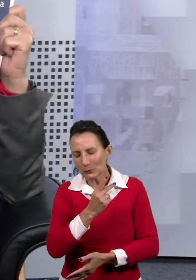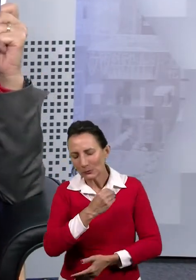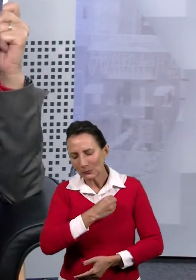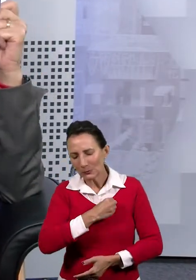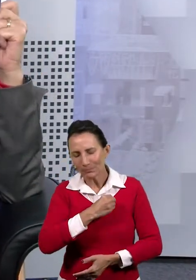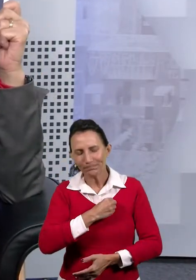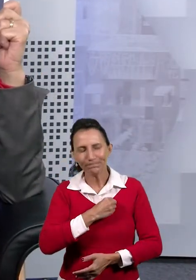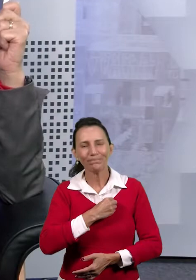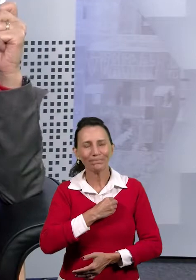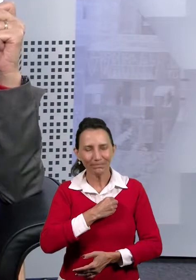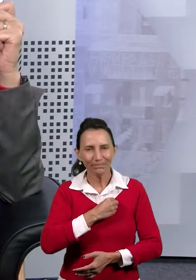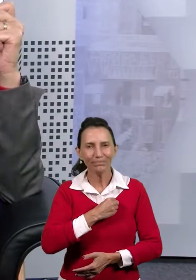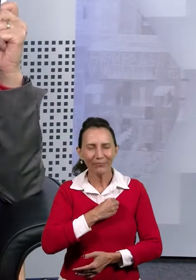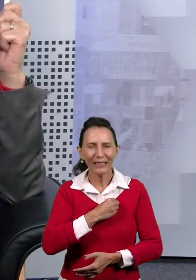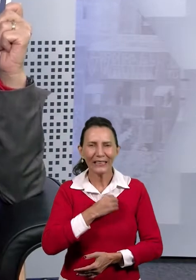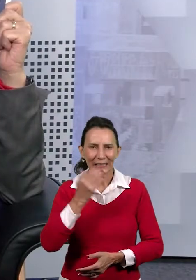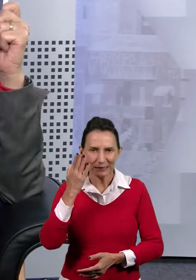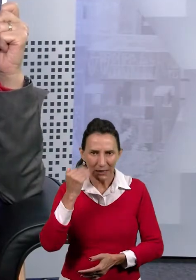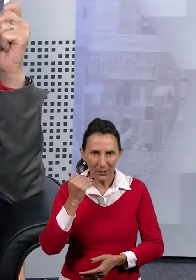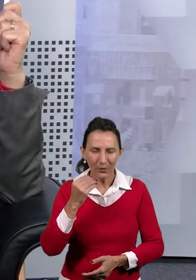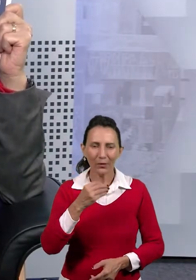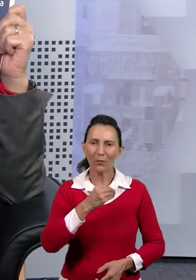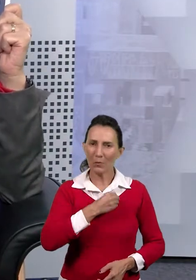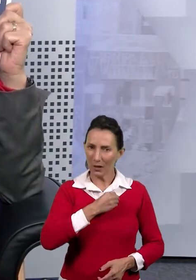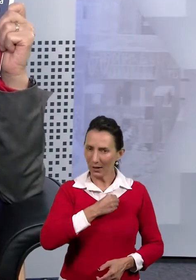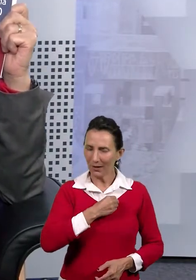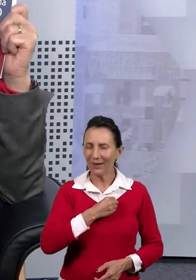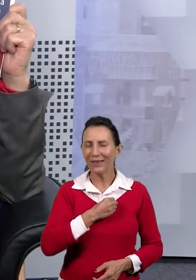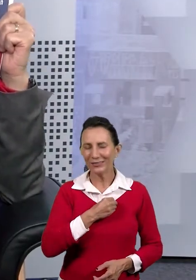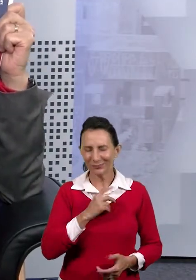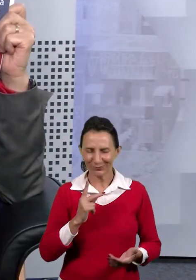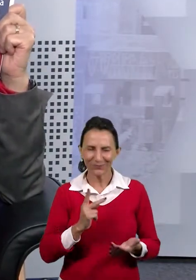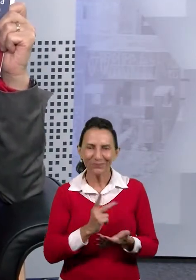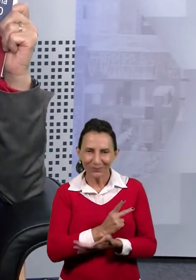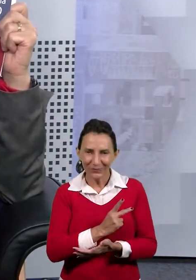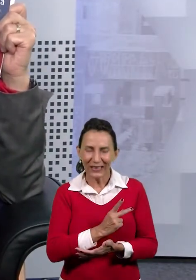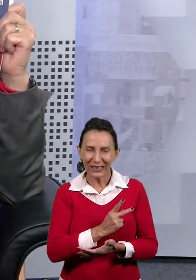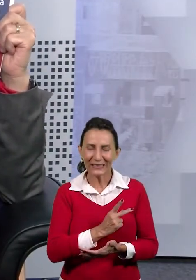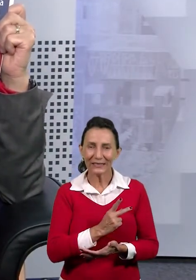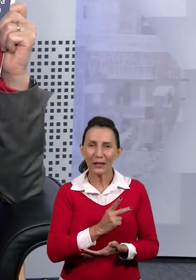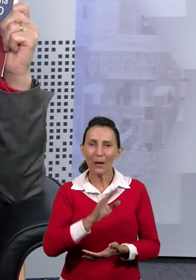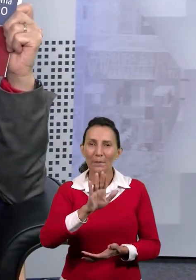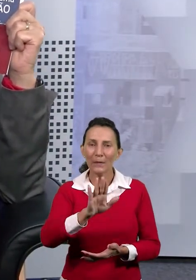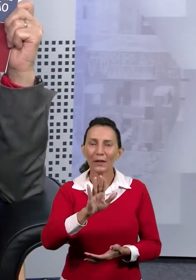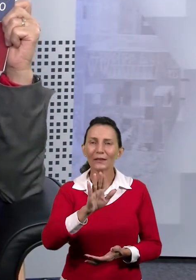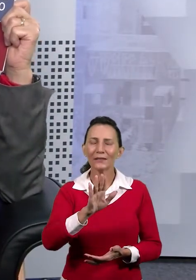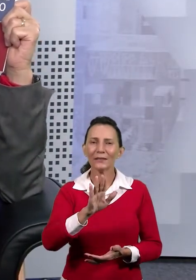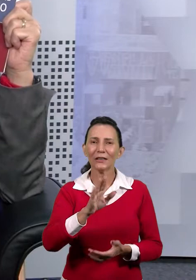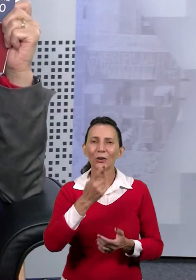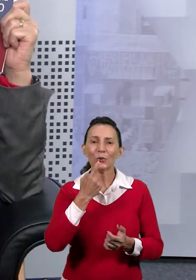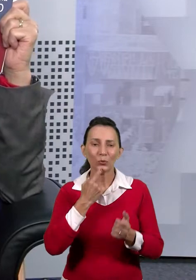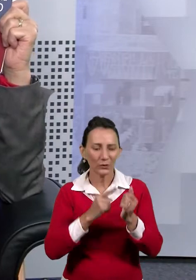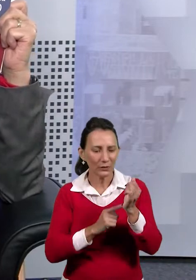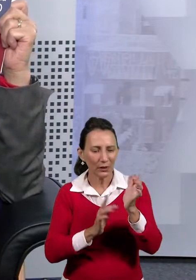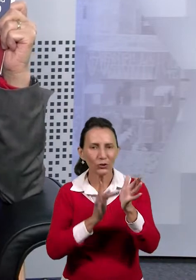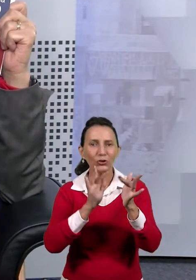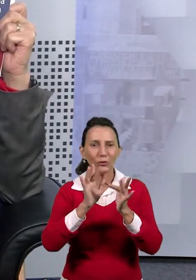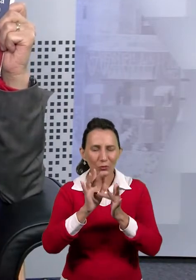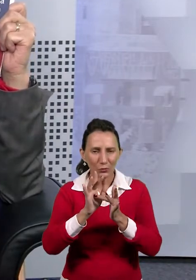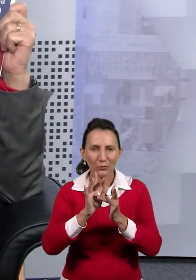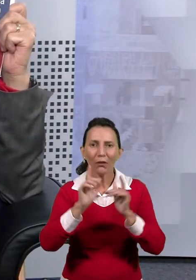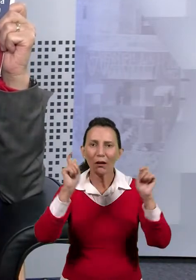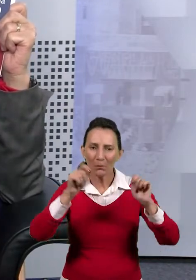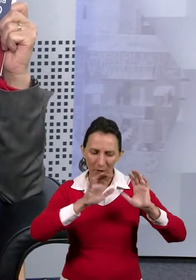pecado existe, mas o sangue de Jesus também está aí pronto para te lavar. Se confessarmos os